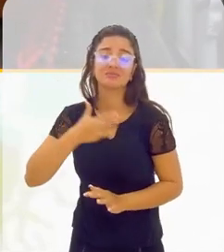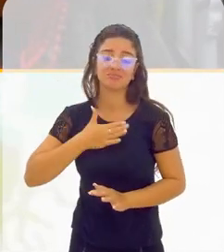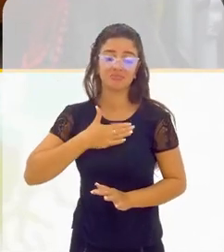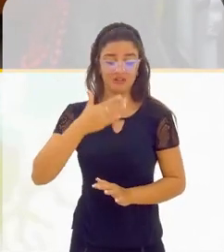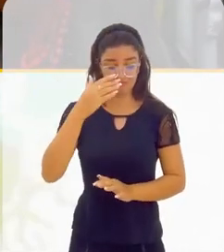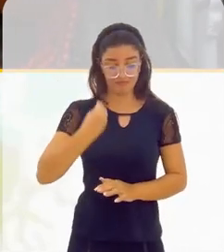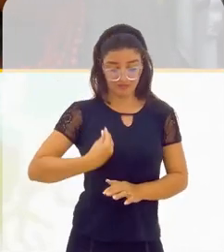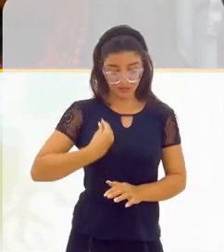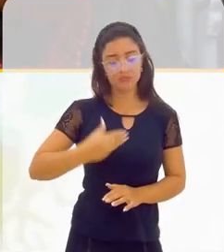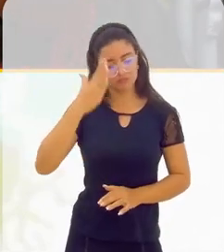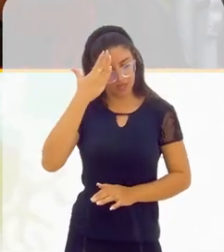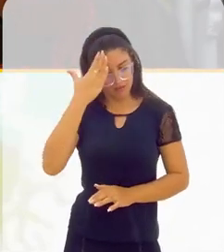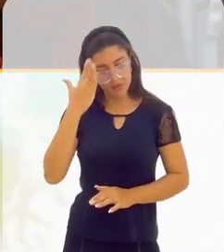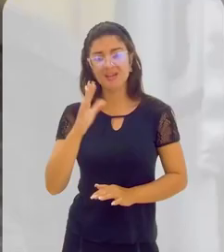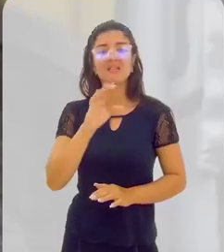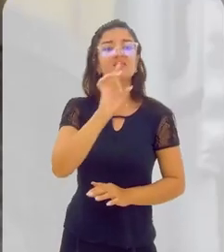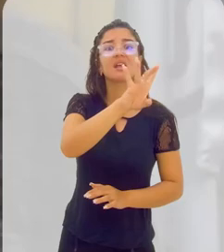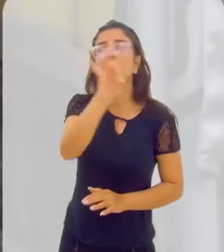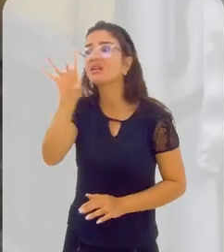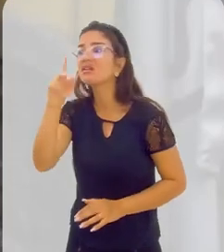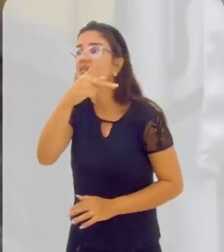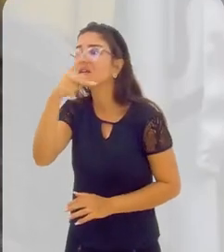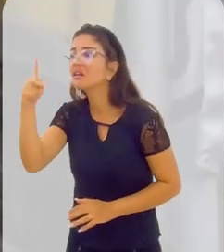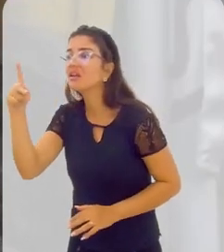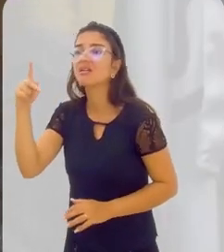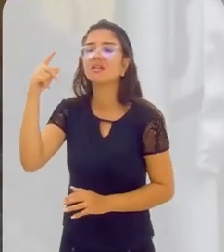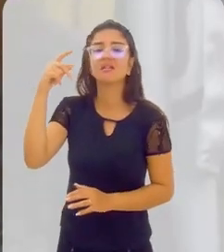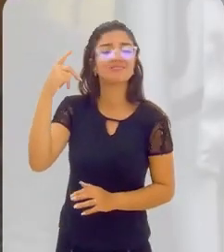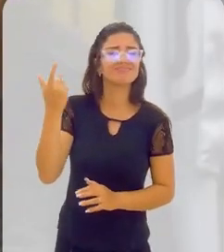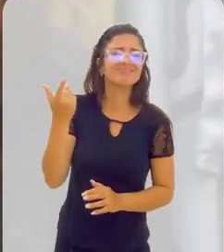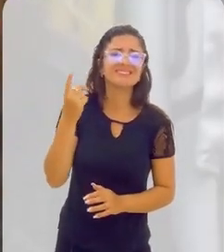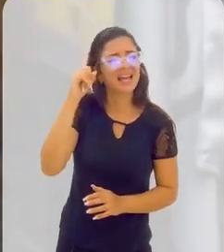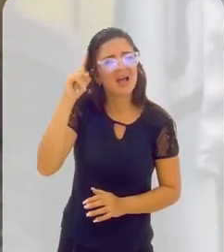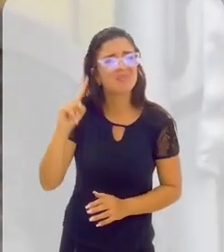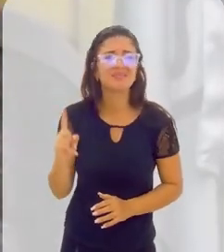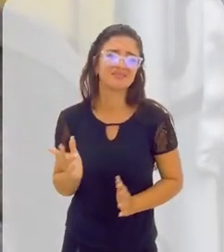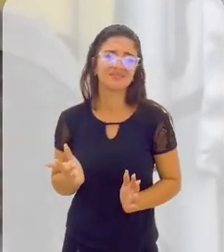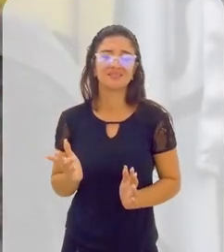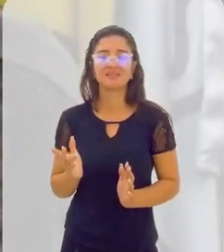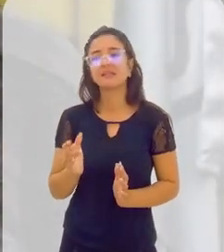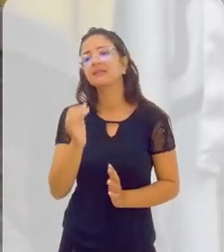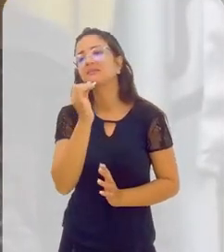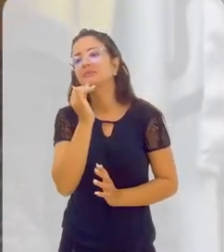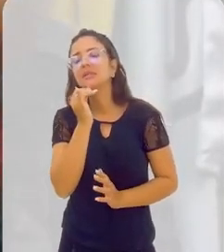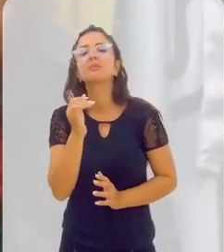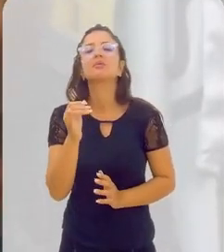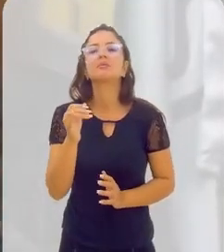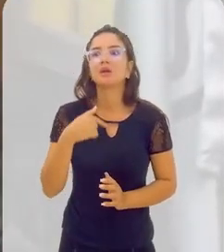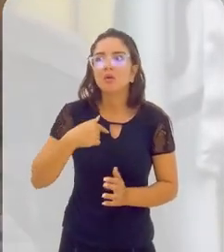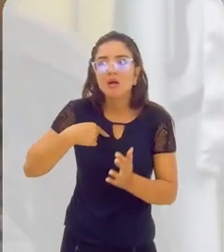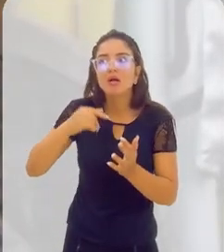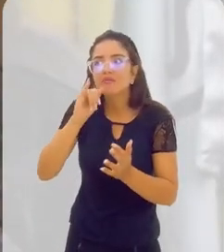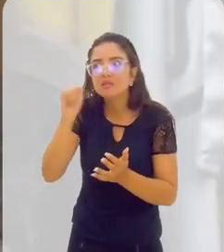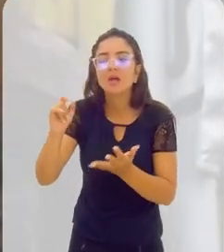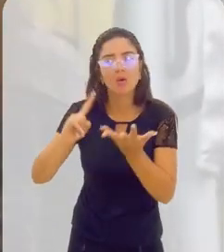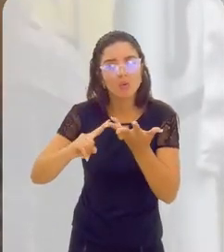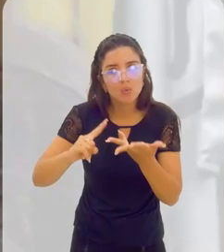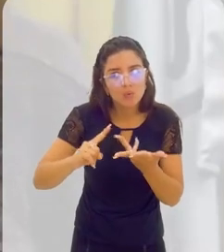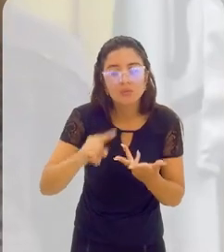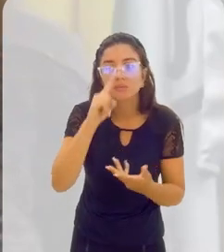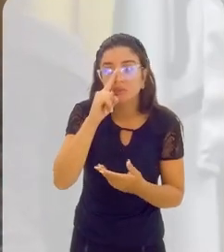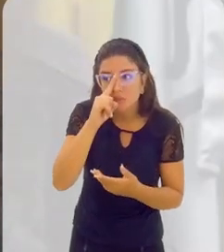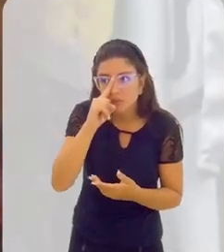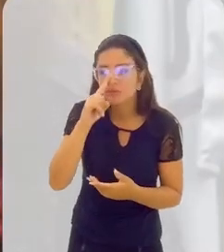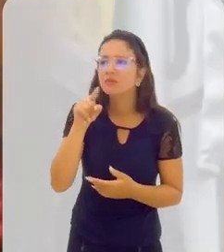que eu posso dizer assim olha não pode fazer não pode sair do hospital por isso isso Pode sangrar mas ok